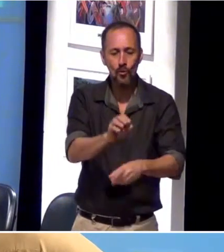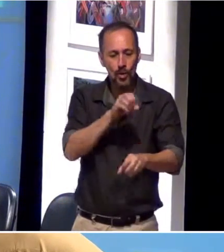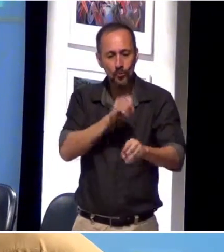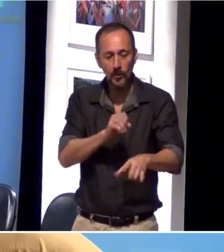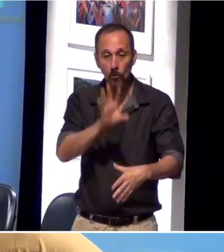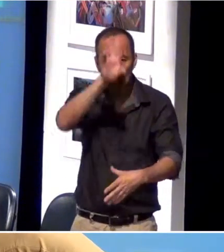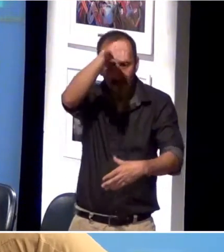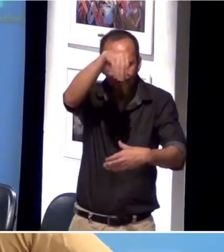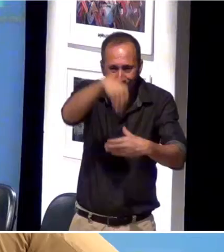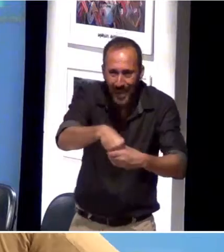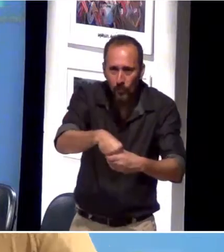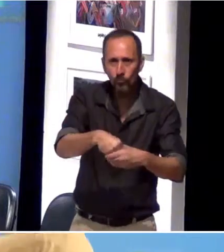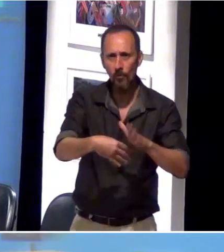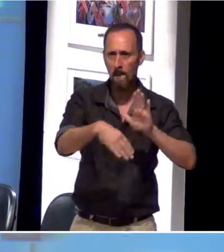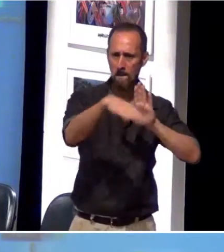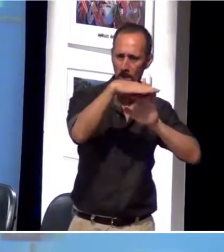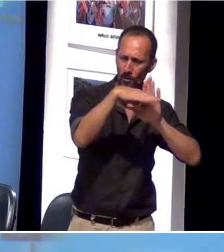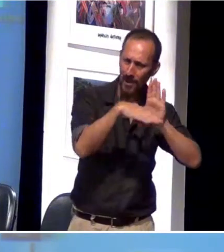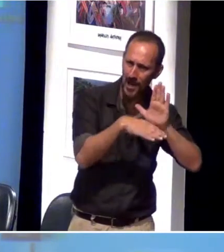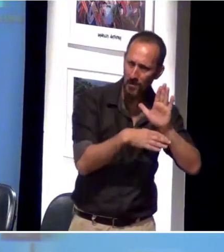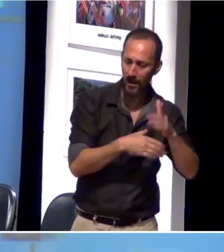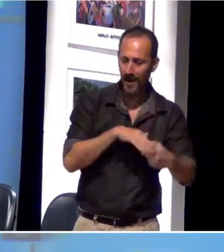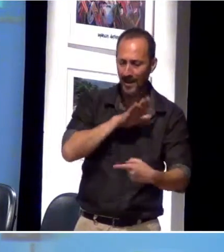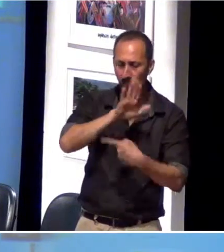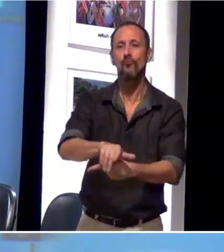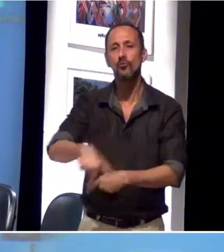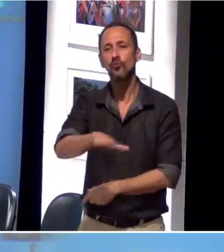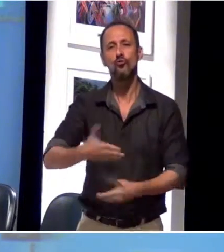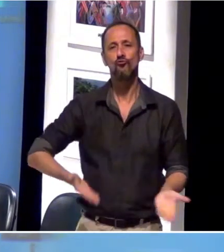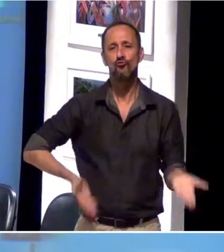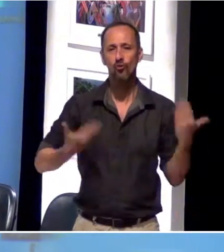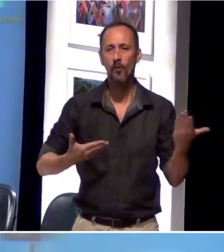de programas de atendimento a adolescentes que cometeram ato infracional.